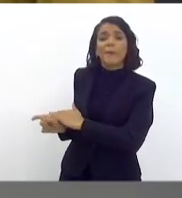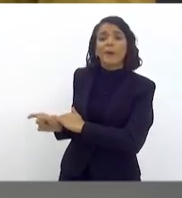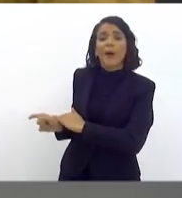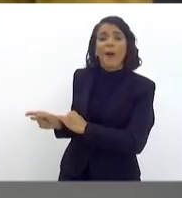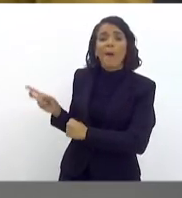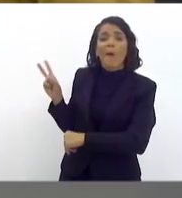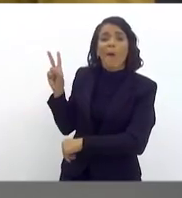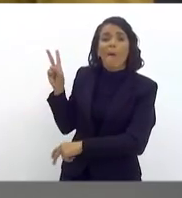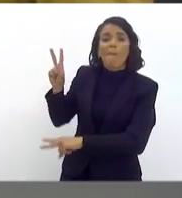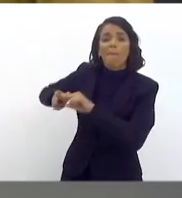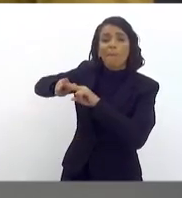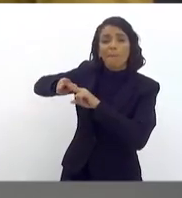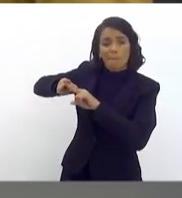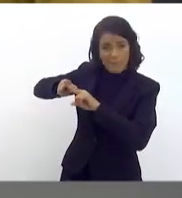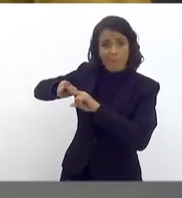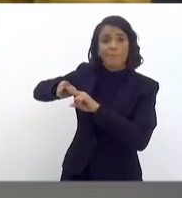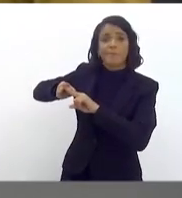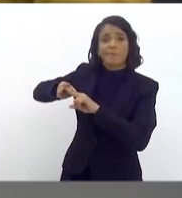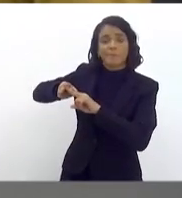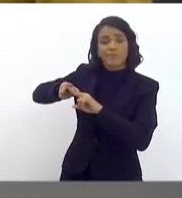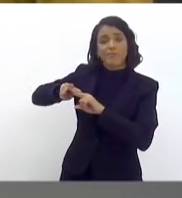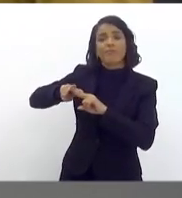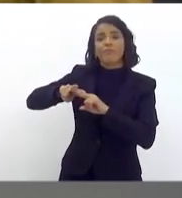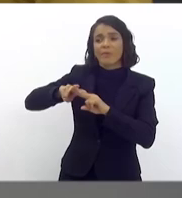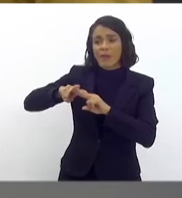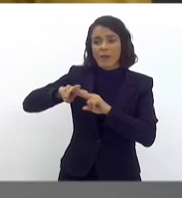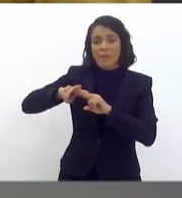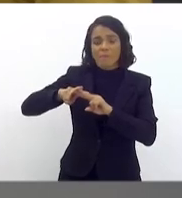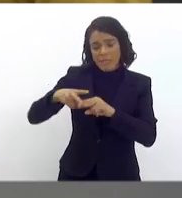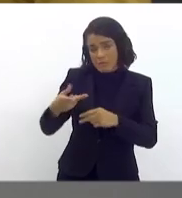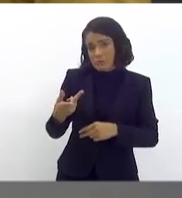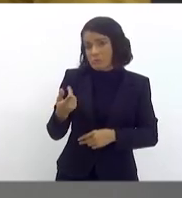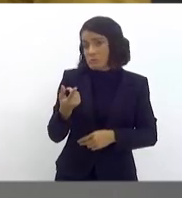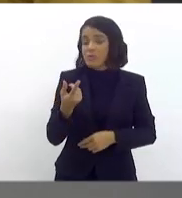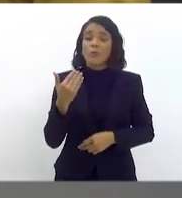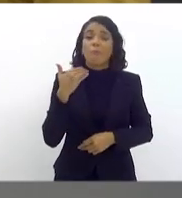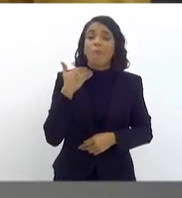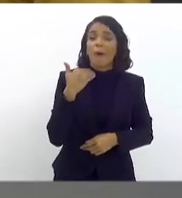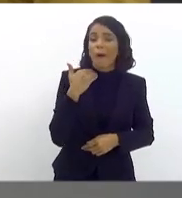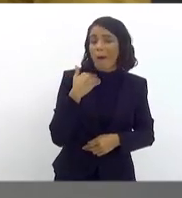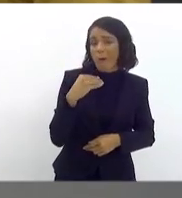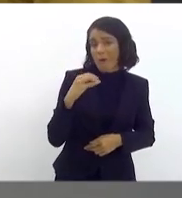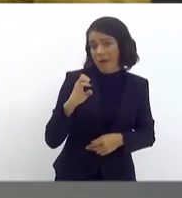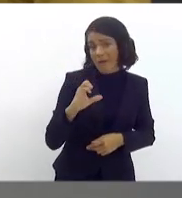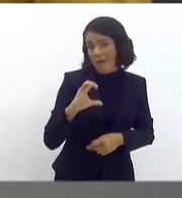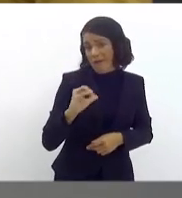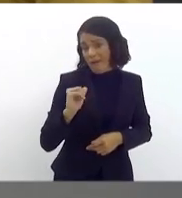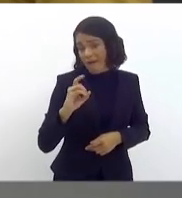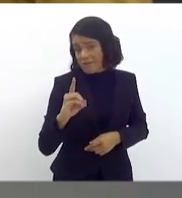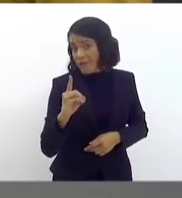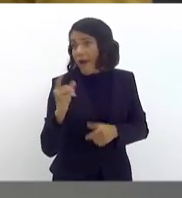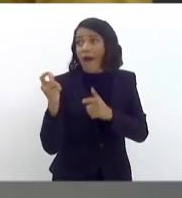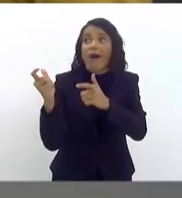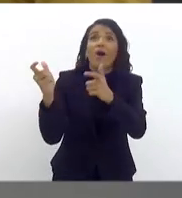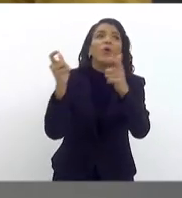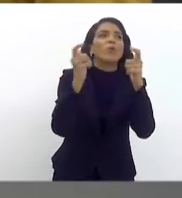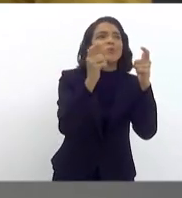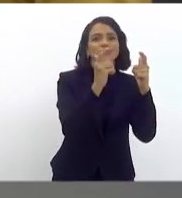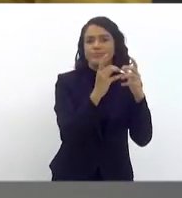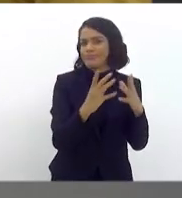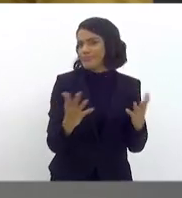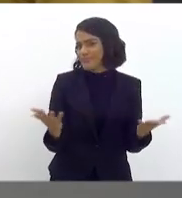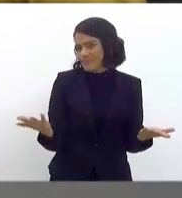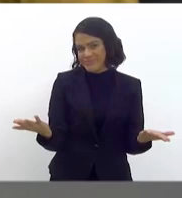indevidamente retidos nas contas do ECAD, sabe-se lá aonde.